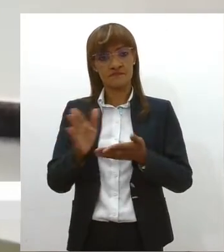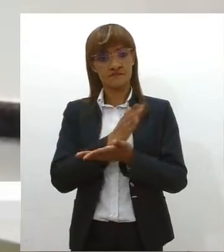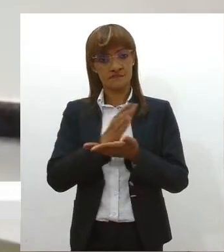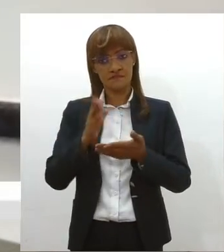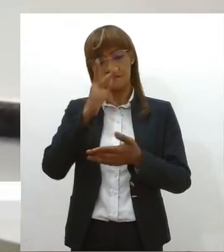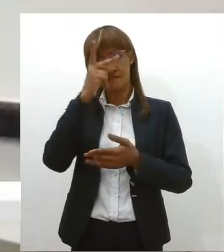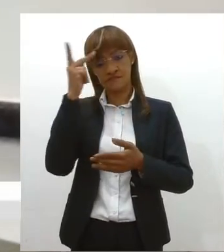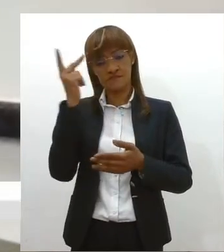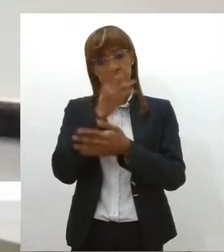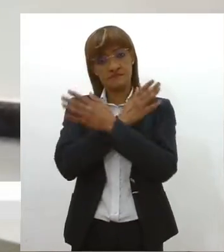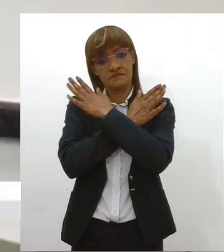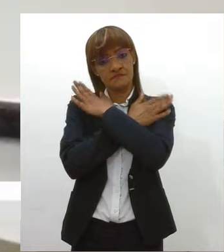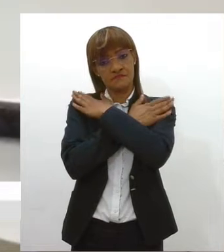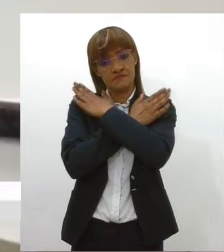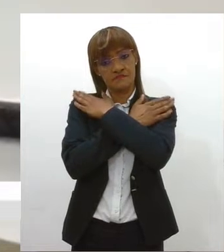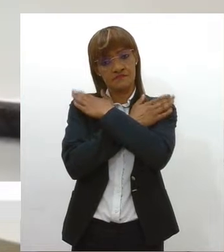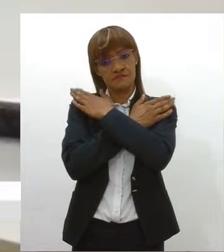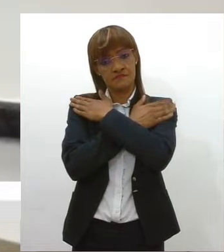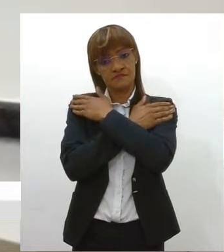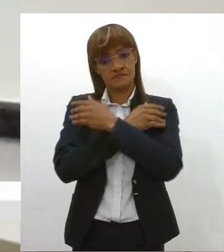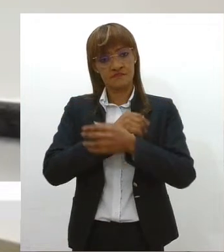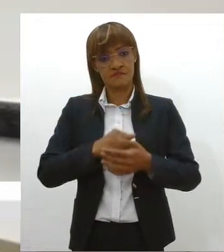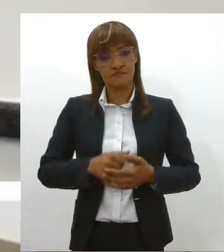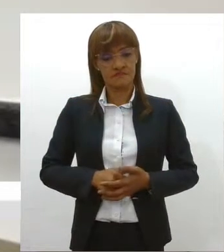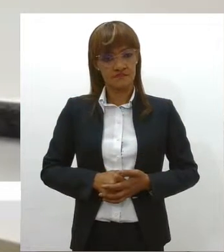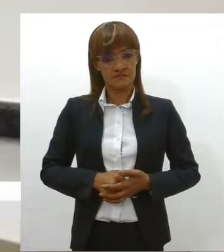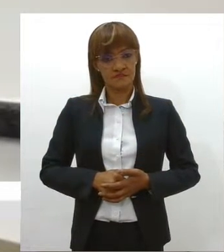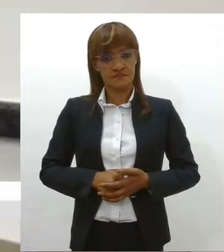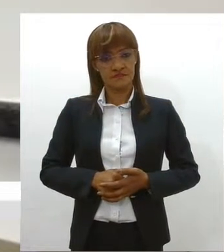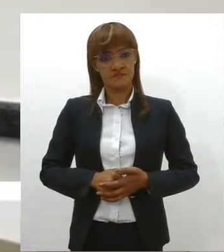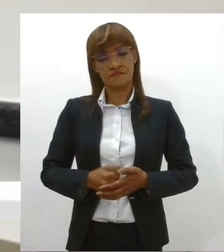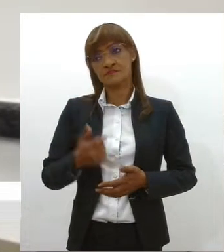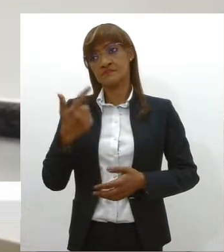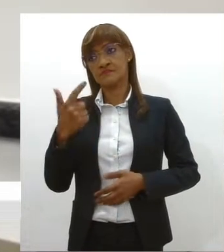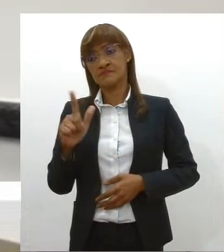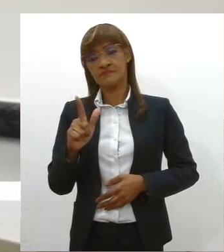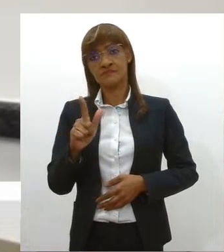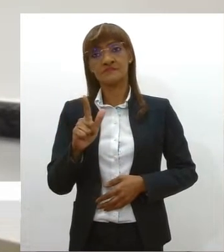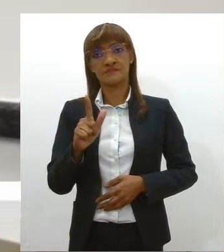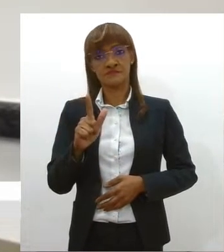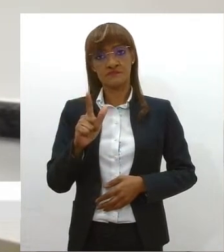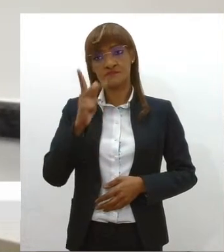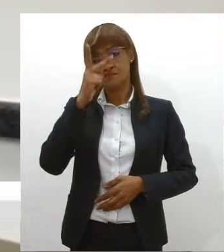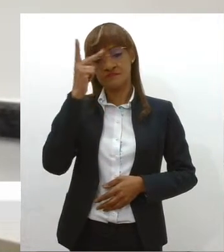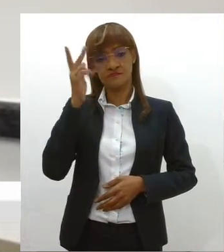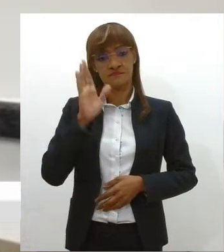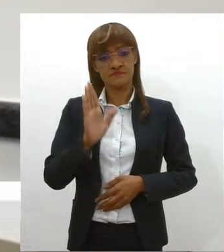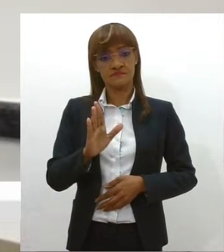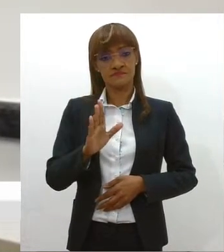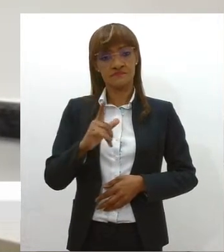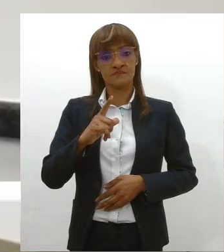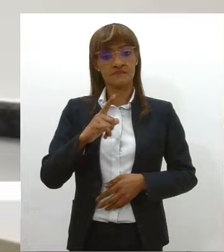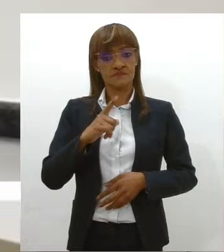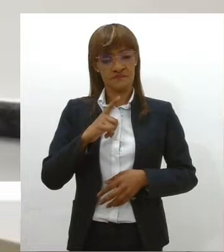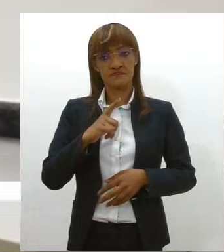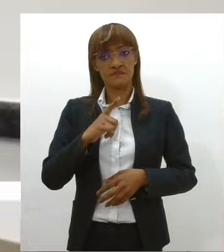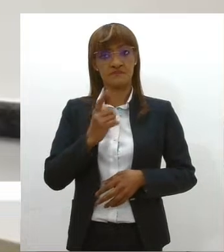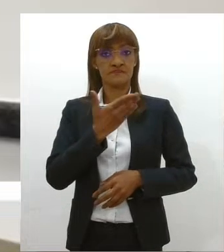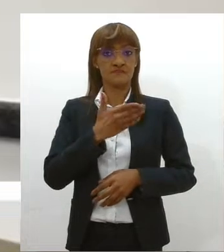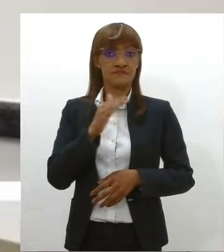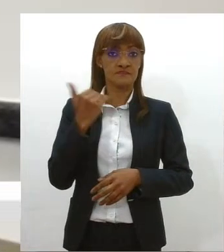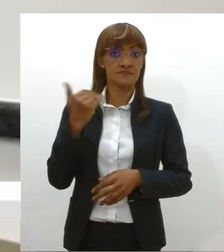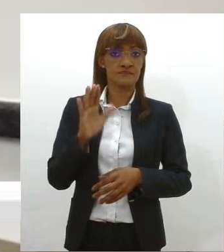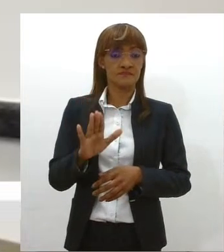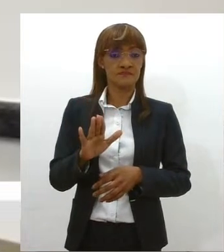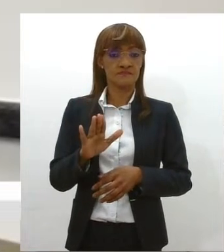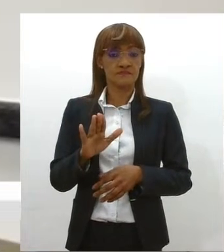emprego, outras pessoas perderam pessoas que amavam. E isso tudo gera um estresse. E esse impacto desse estresse